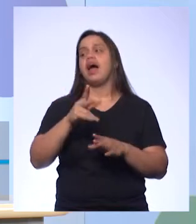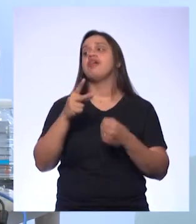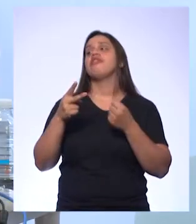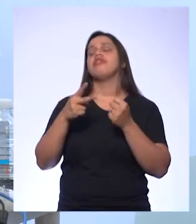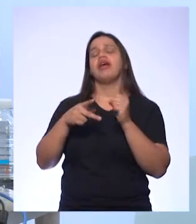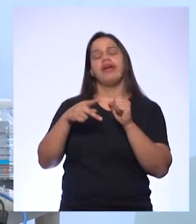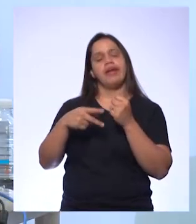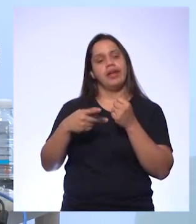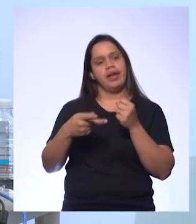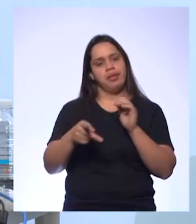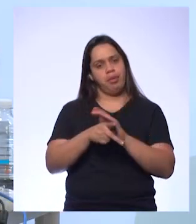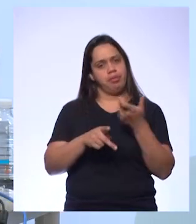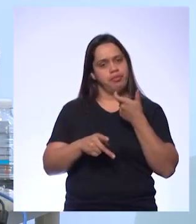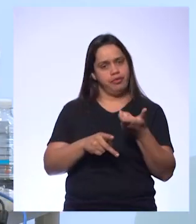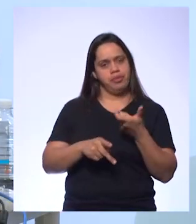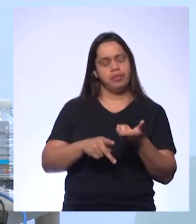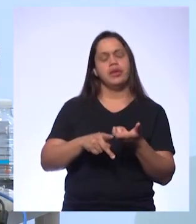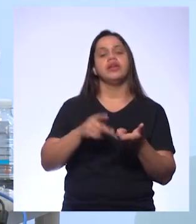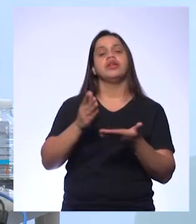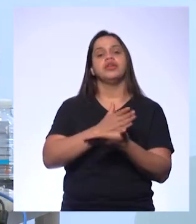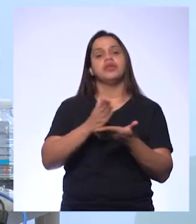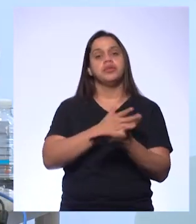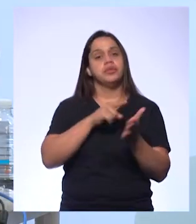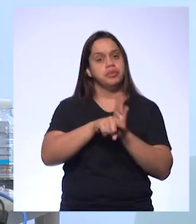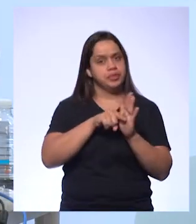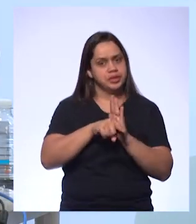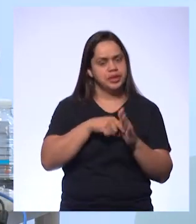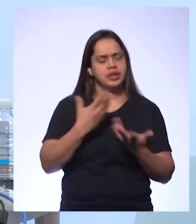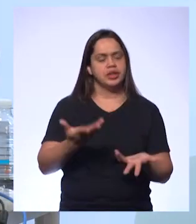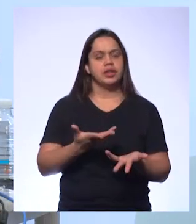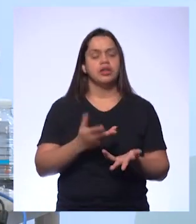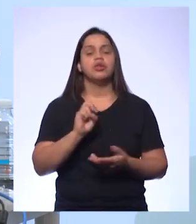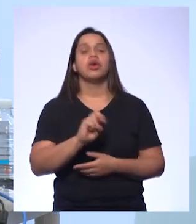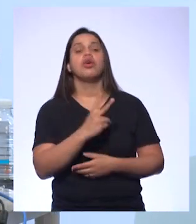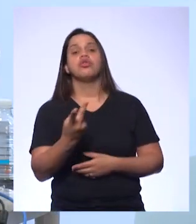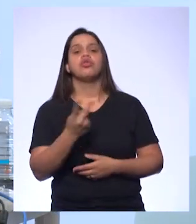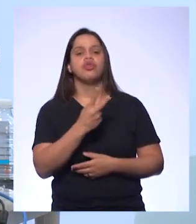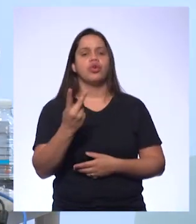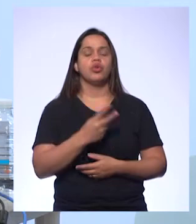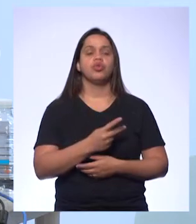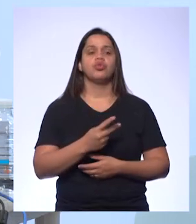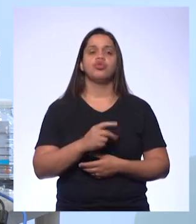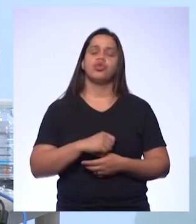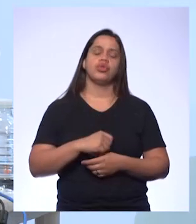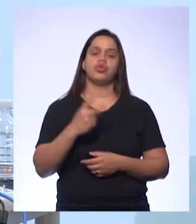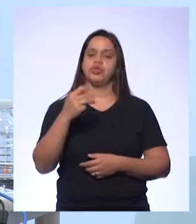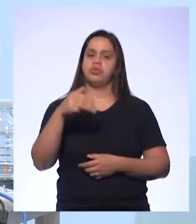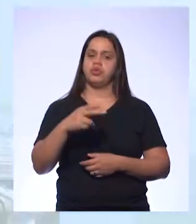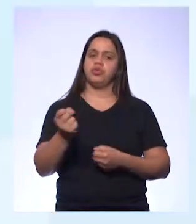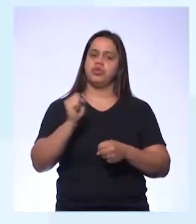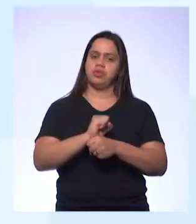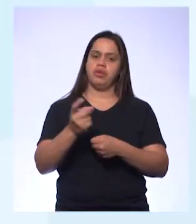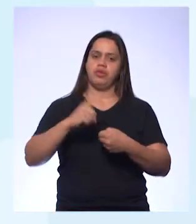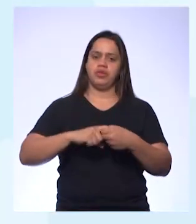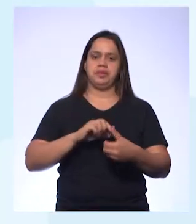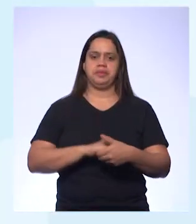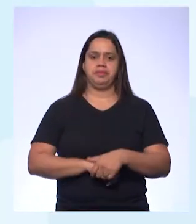de enciclopédia. Então, o que seria um verbete de enciclopédia ou de dicionário? Coloca aí para pro, tá bom? 2 minutinhos.